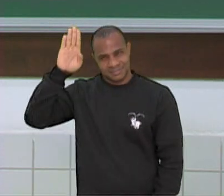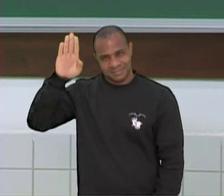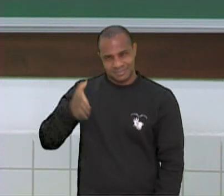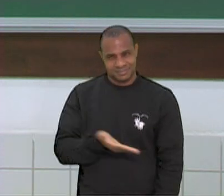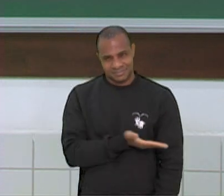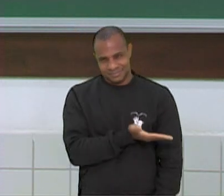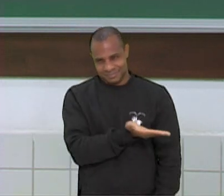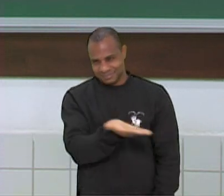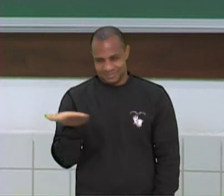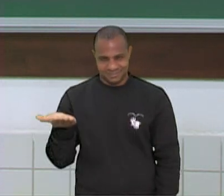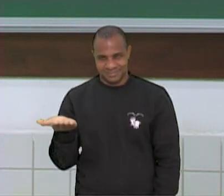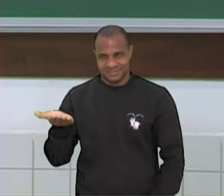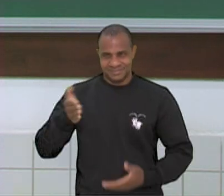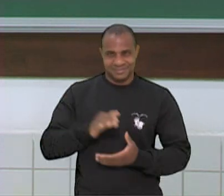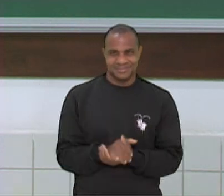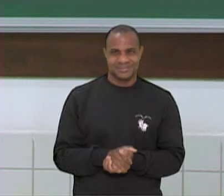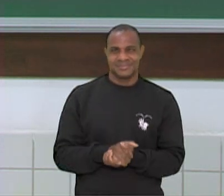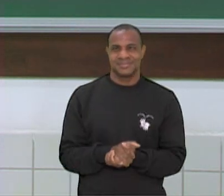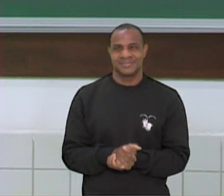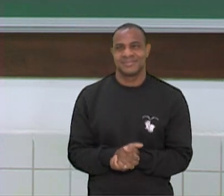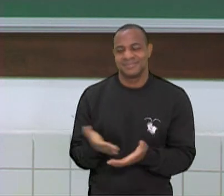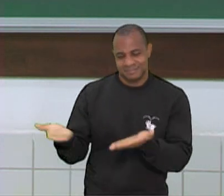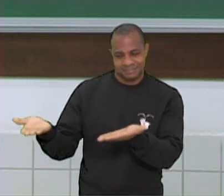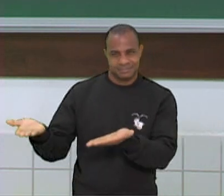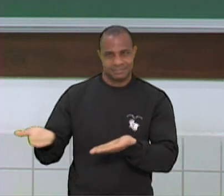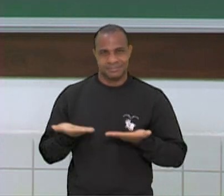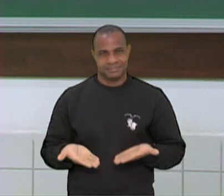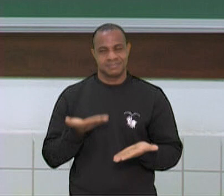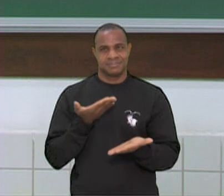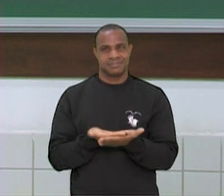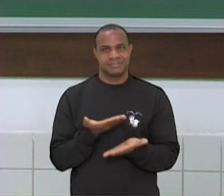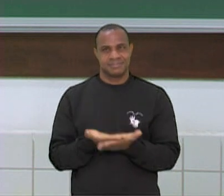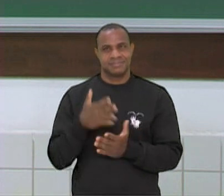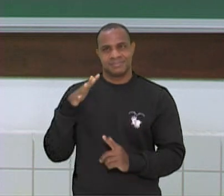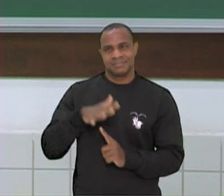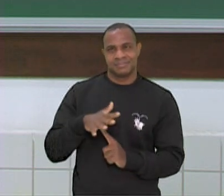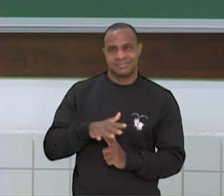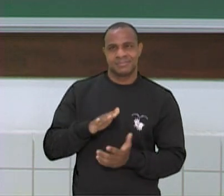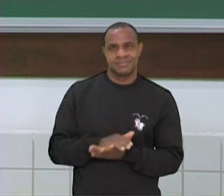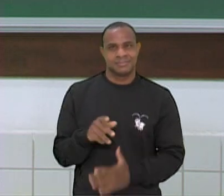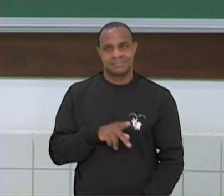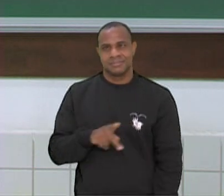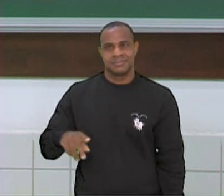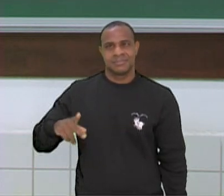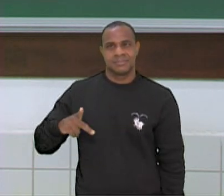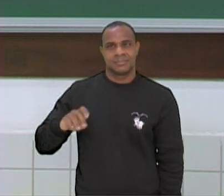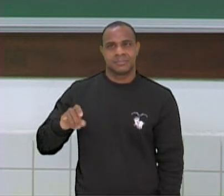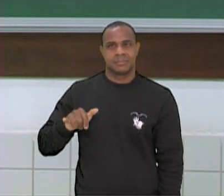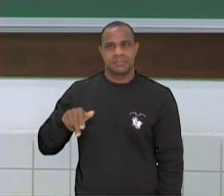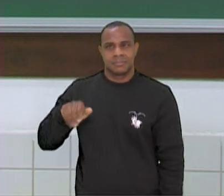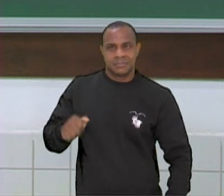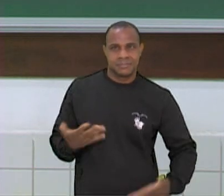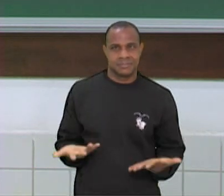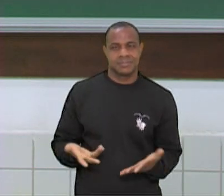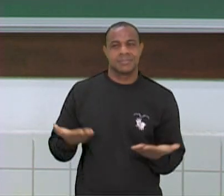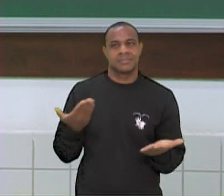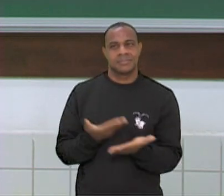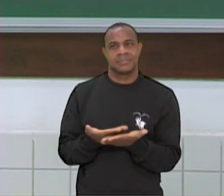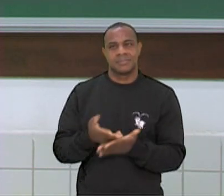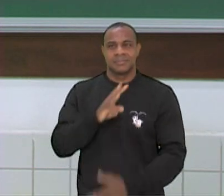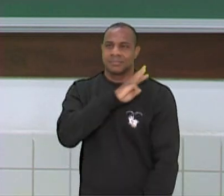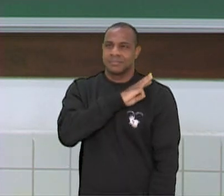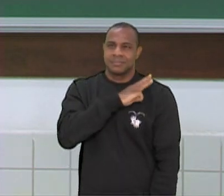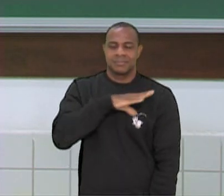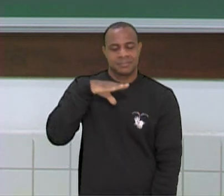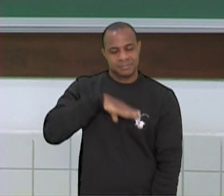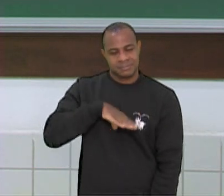senhores, respeitável público, sejam muito bem-vindos aqui no Aula Paraná. Eu sou a professora Poliana Paio e essa é a nossa aula para a terceira série de